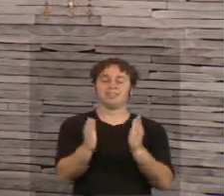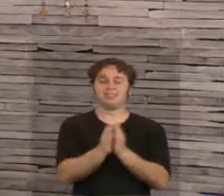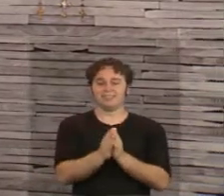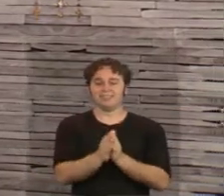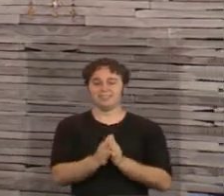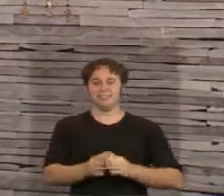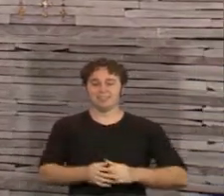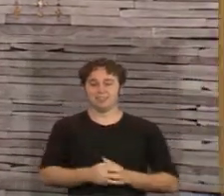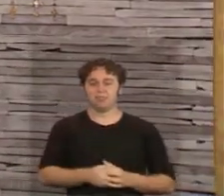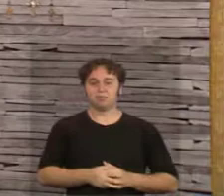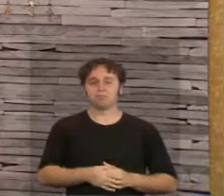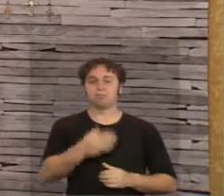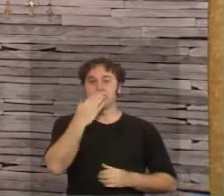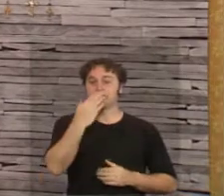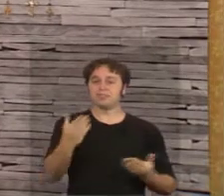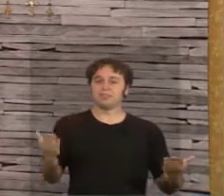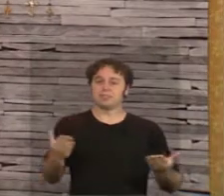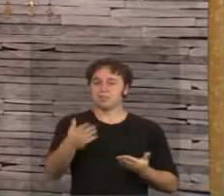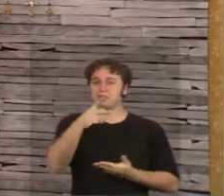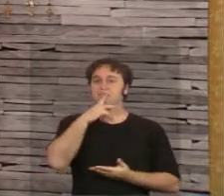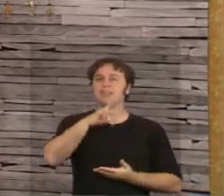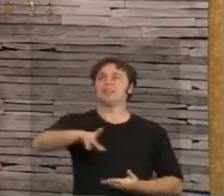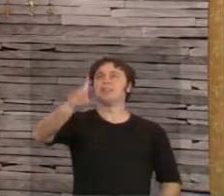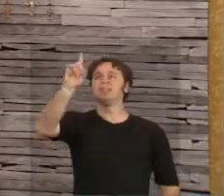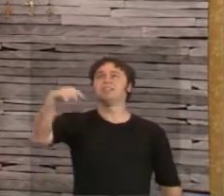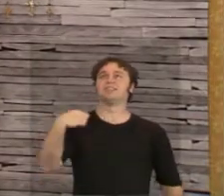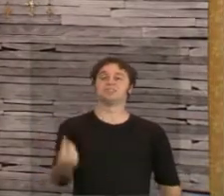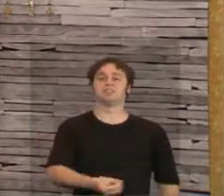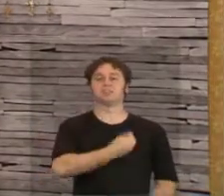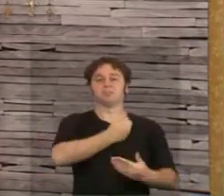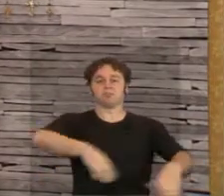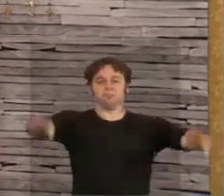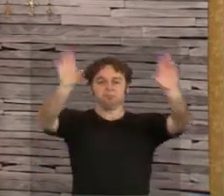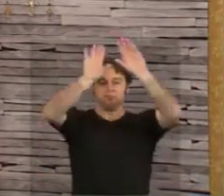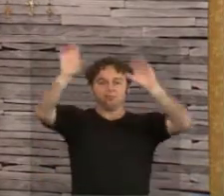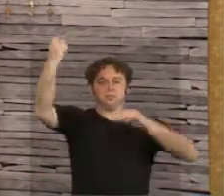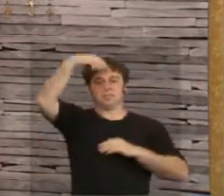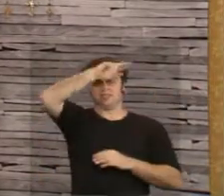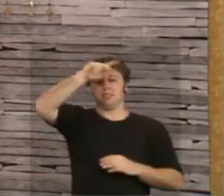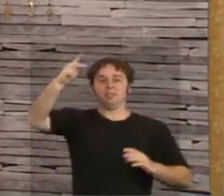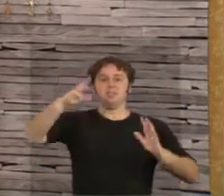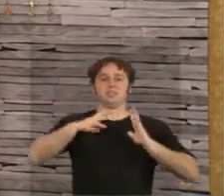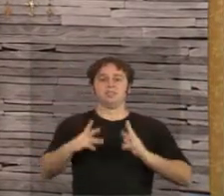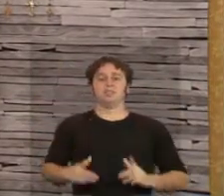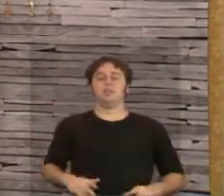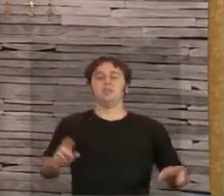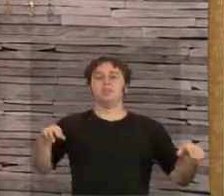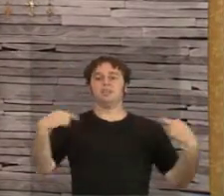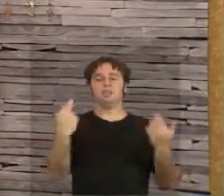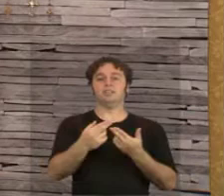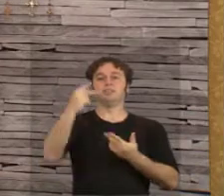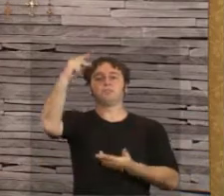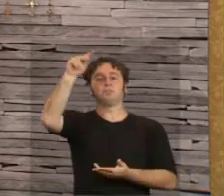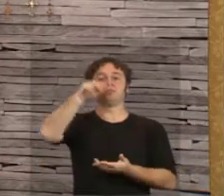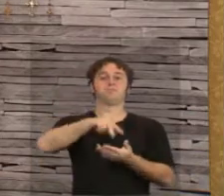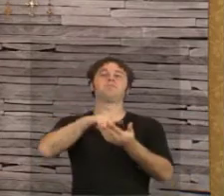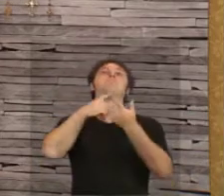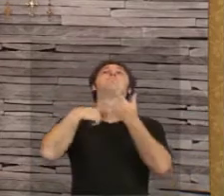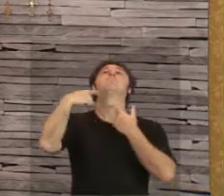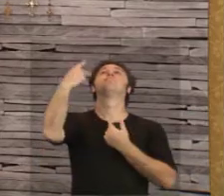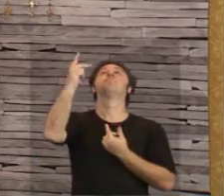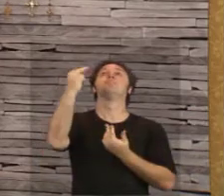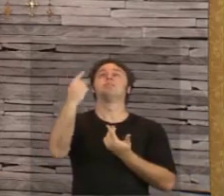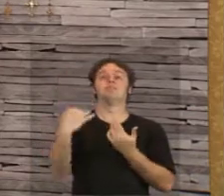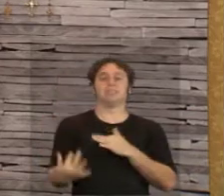meditar então, suplicando com fé. Pai nosso que estais nos céus, santificado seja o vosso nome, venha a nós o vosso reino,